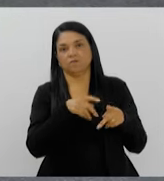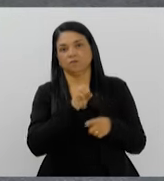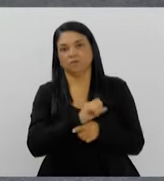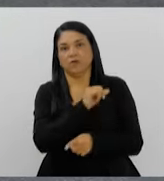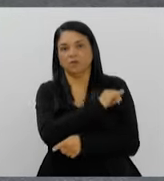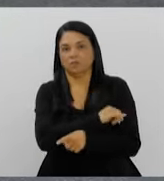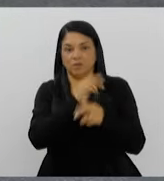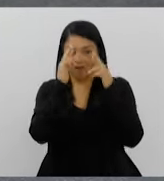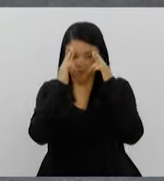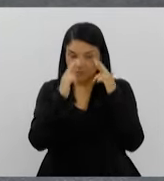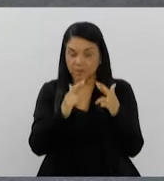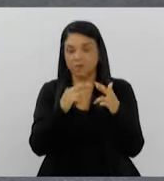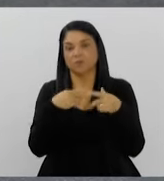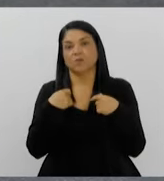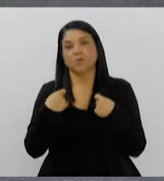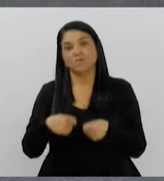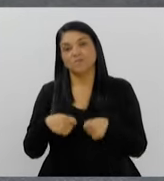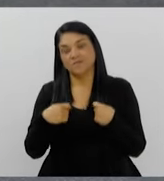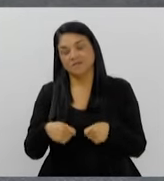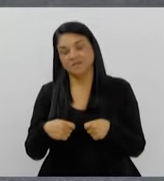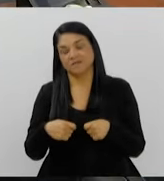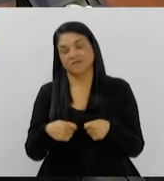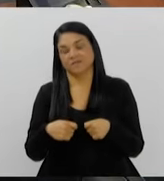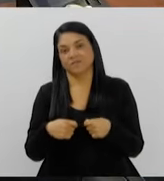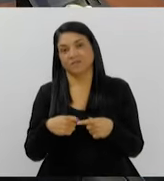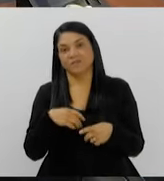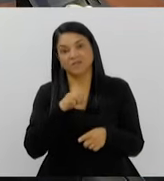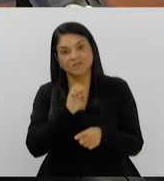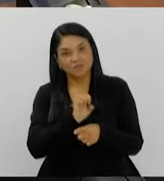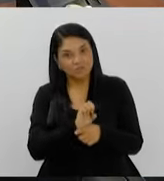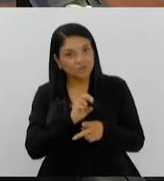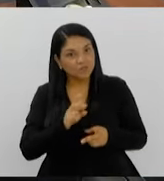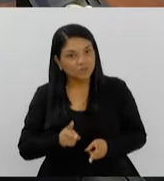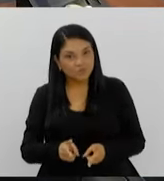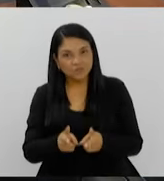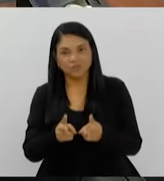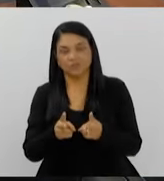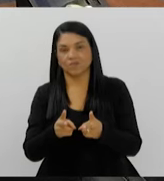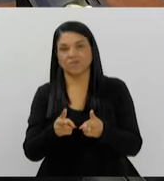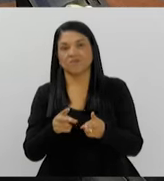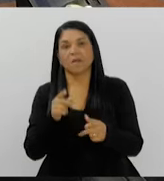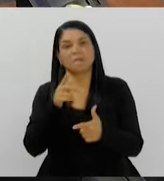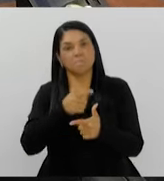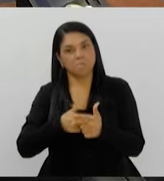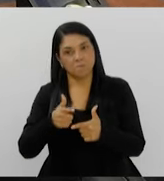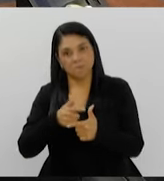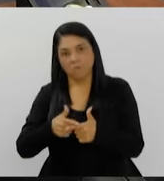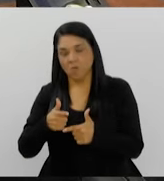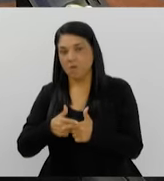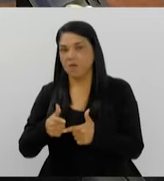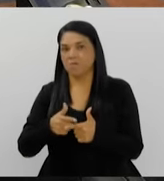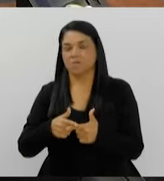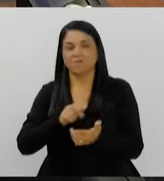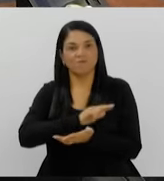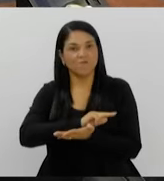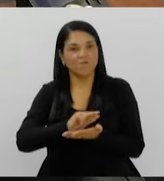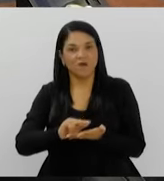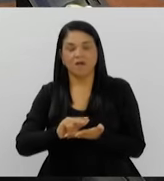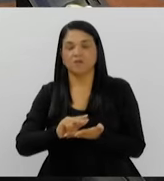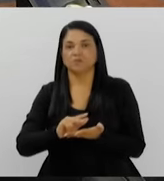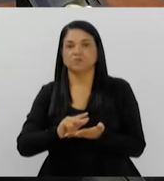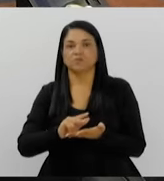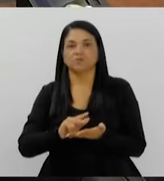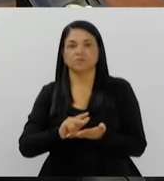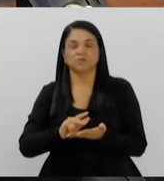Rodrigo esse estado não vai AC acabar bem nós já tivemos diversos problemas com diversos governadores e eu não quero estar